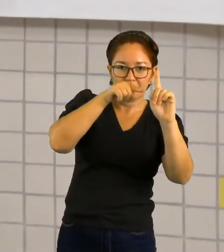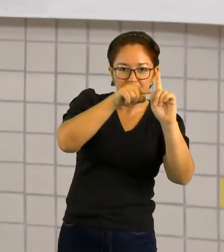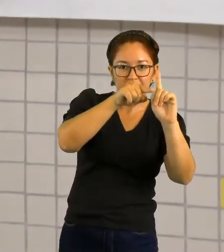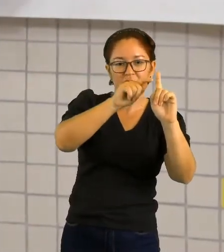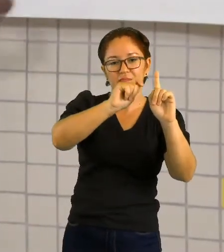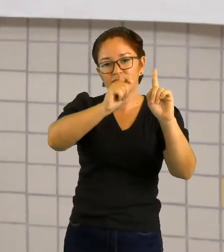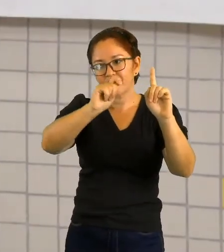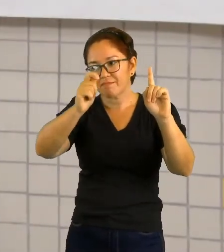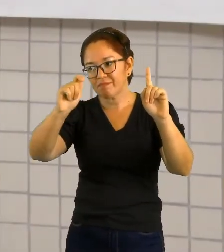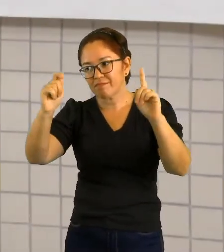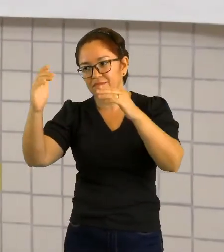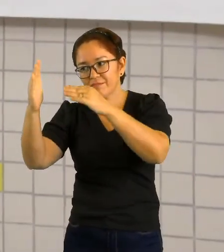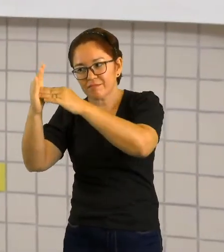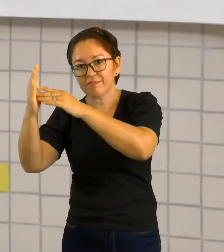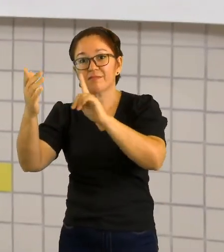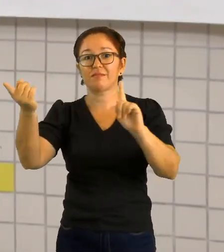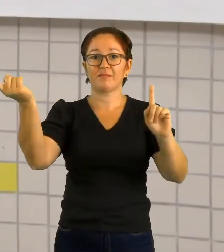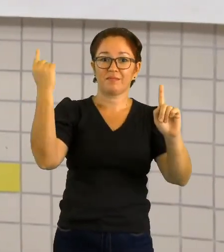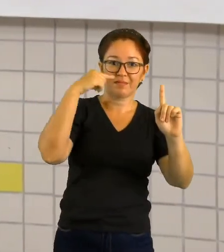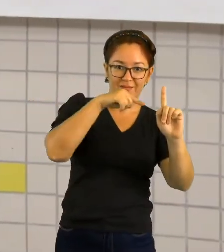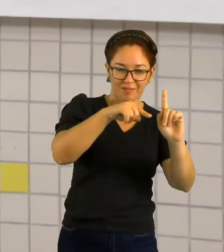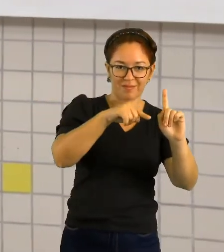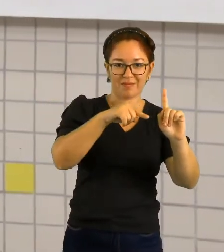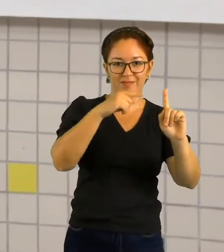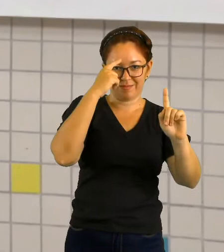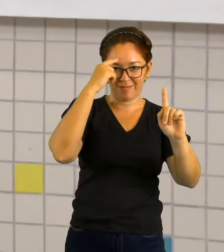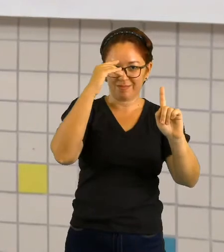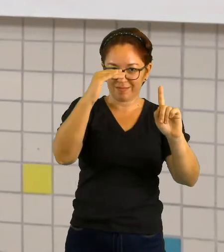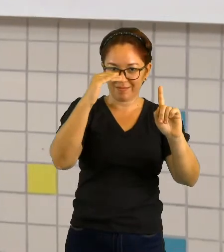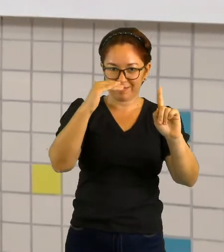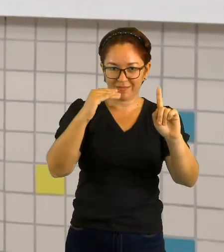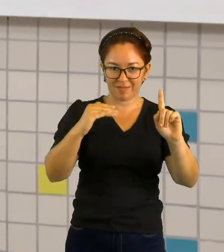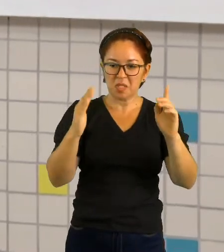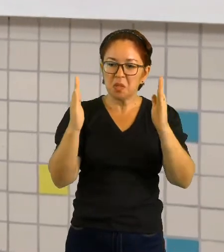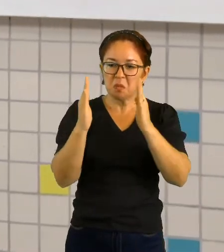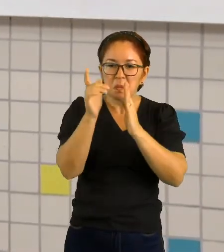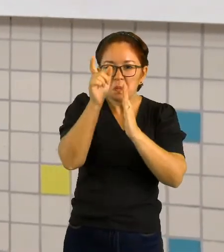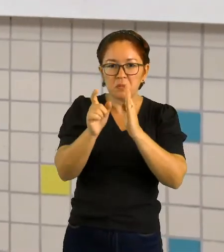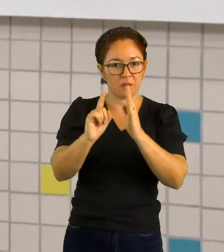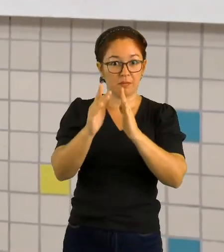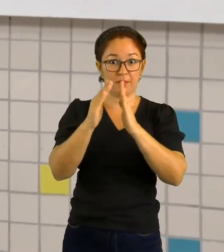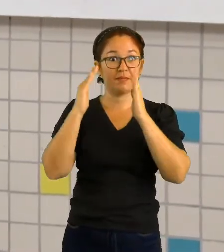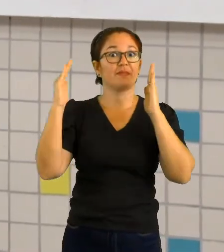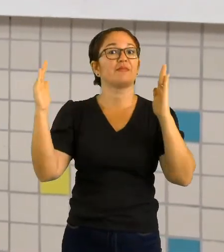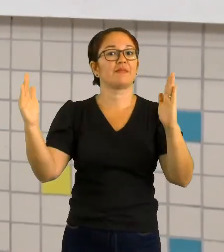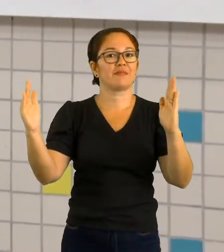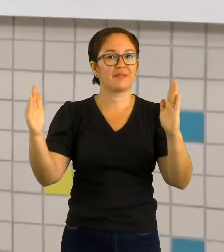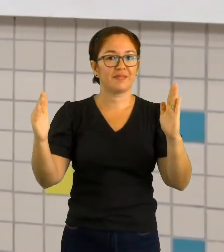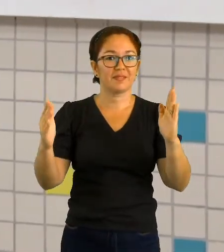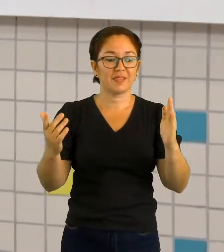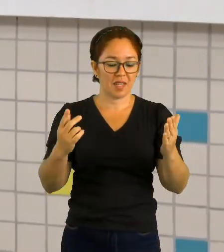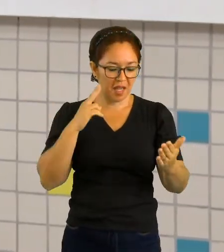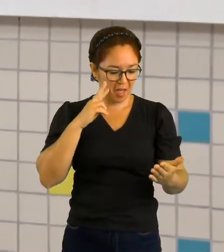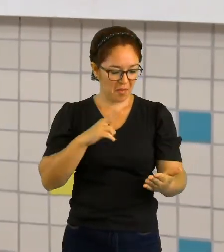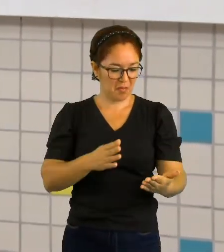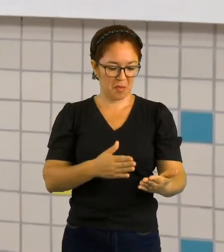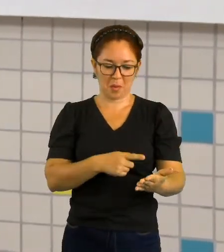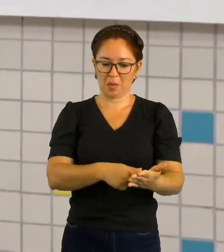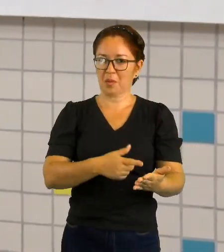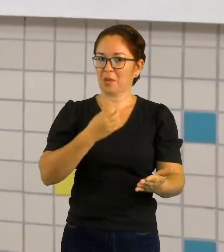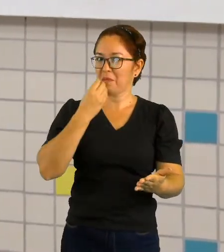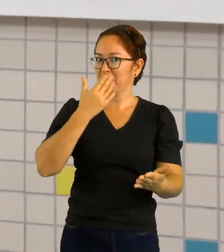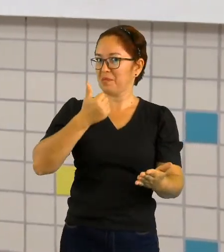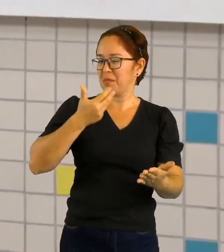Até o final da linha. Eu fazendo essas convenções, eu tenho um caderno caprichado. Outra